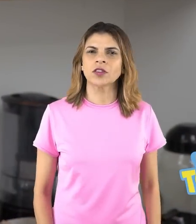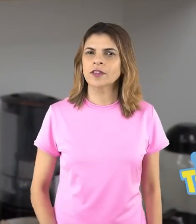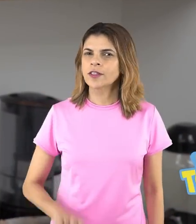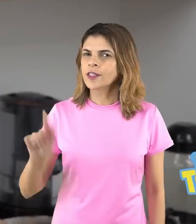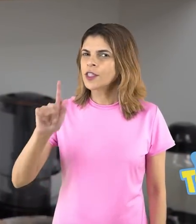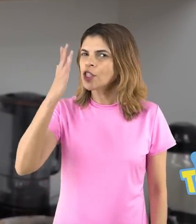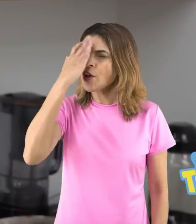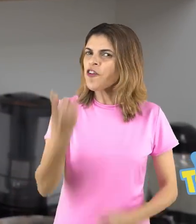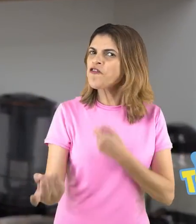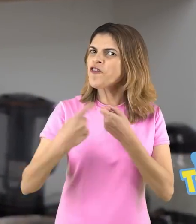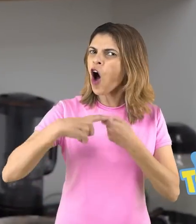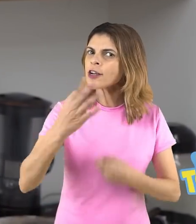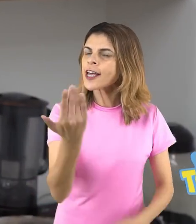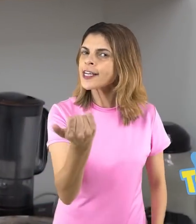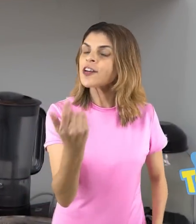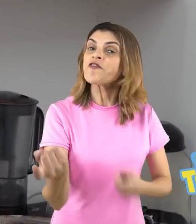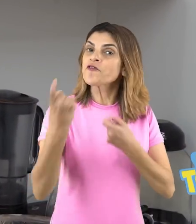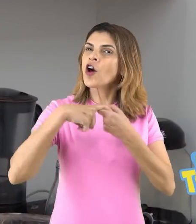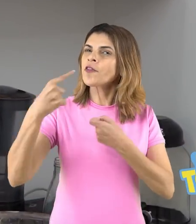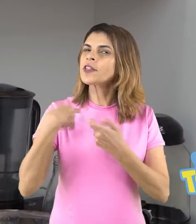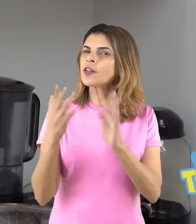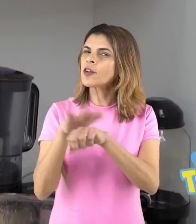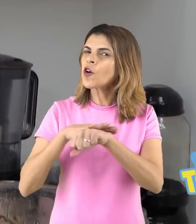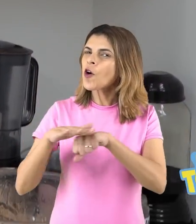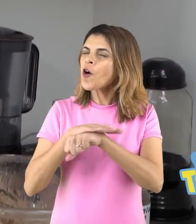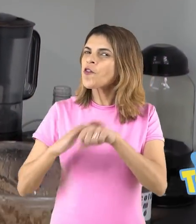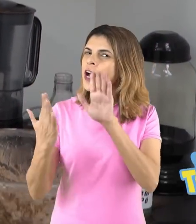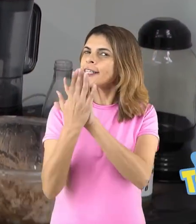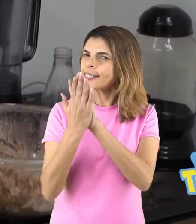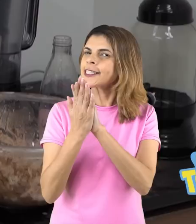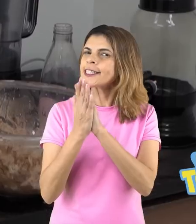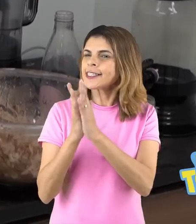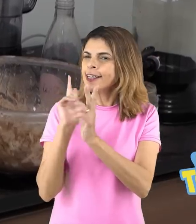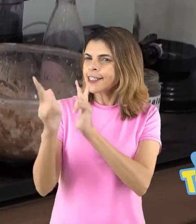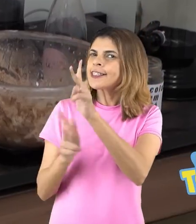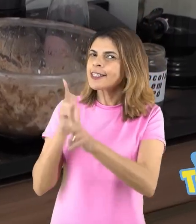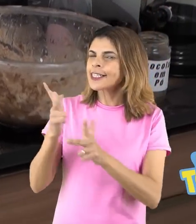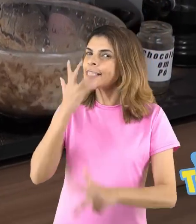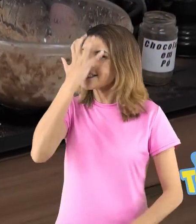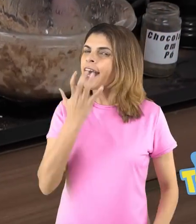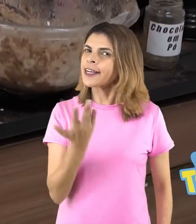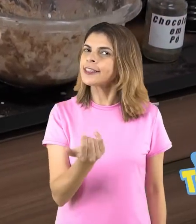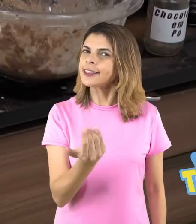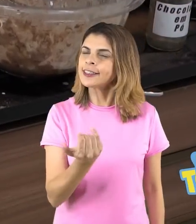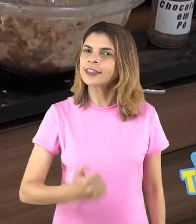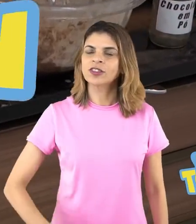Giovana volta aqui volta aqui que a gente vai ter uma conversa muito séria mocinha